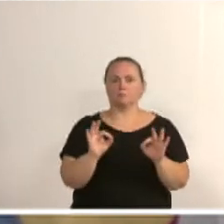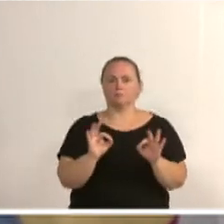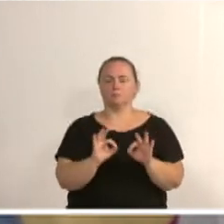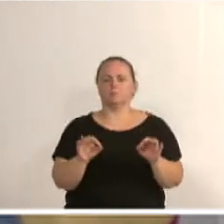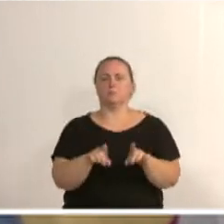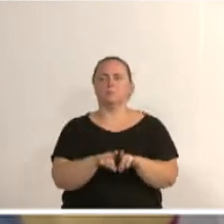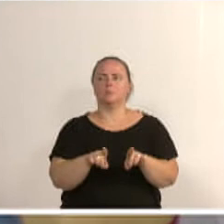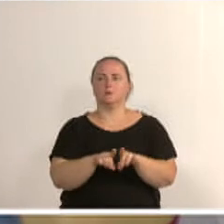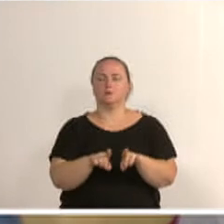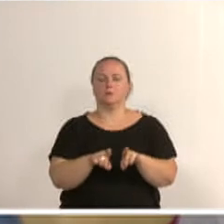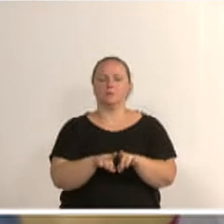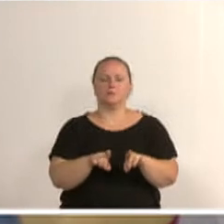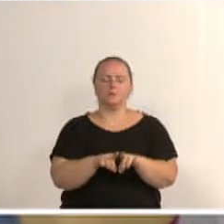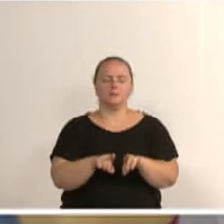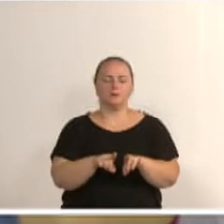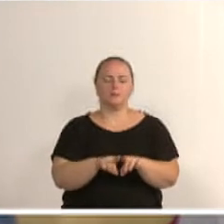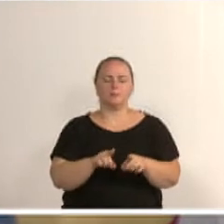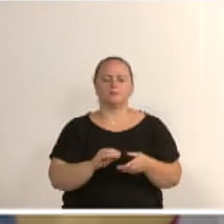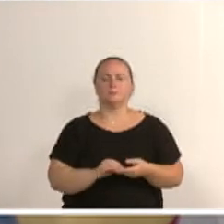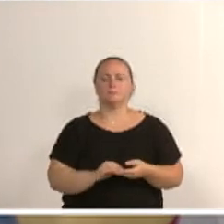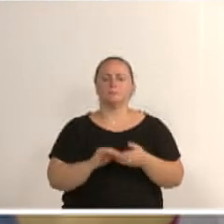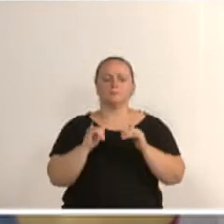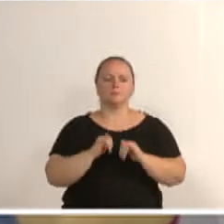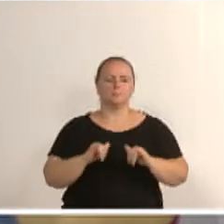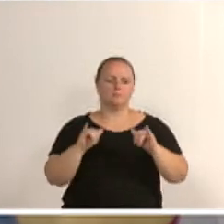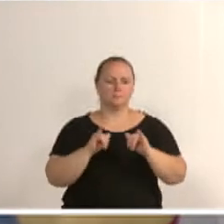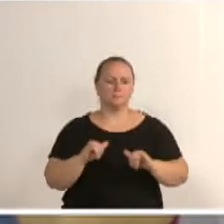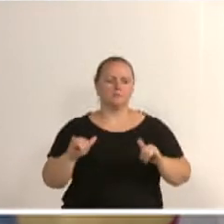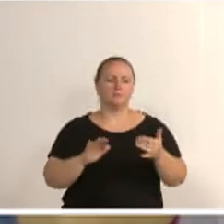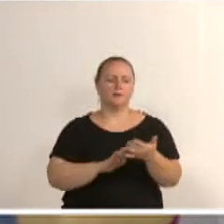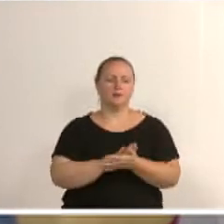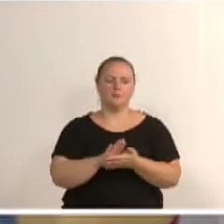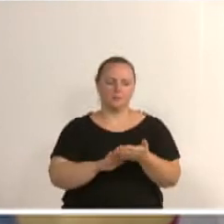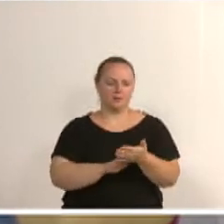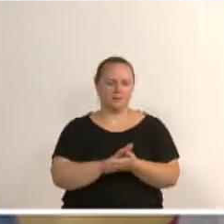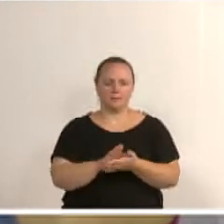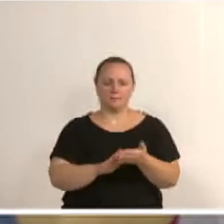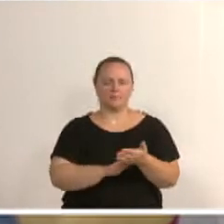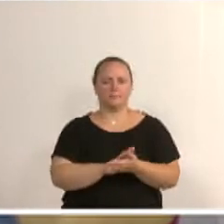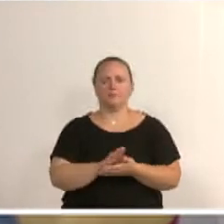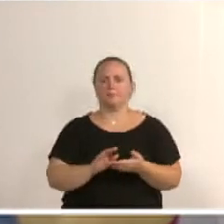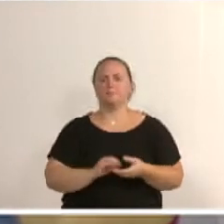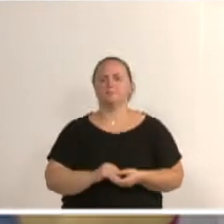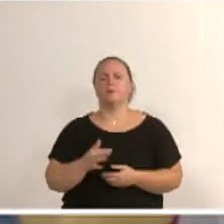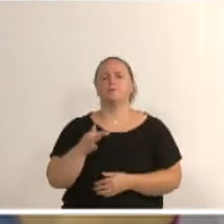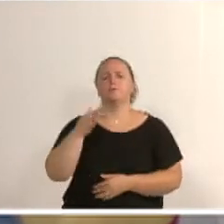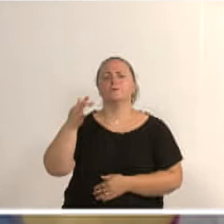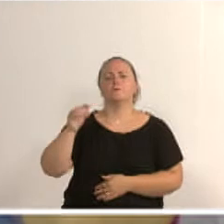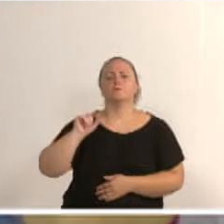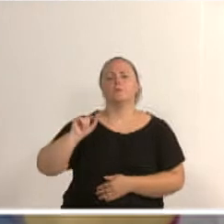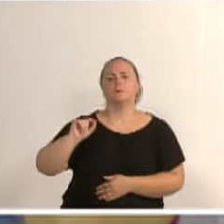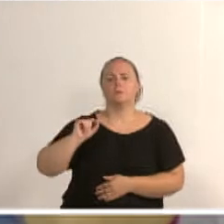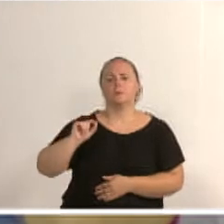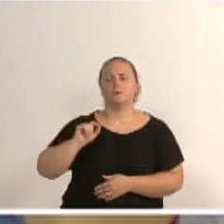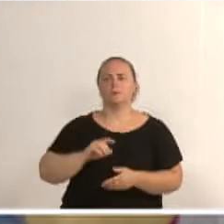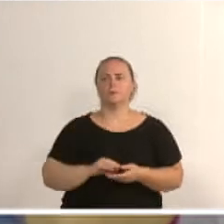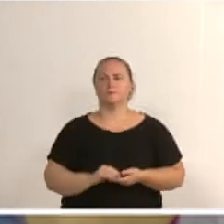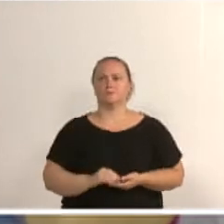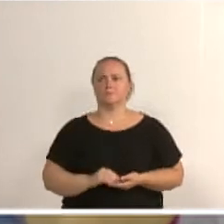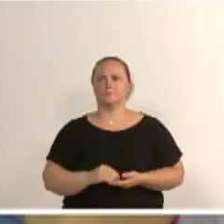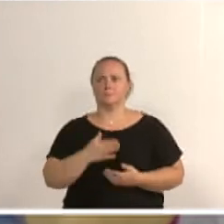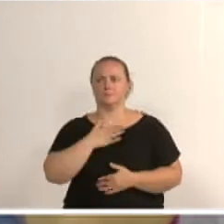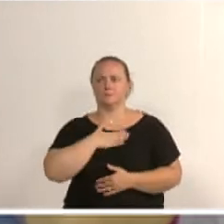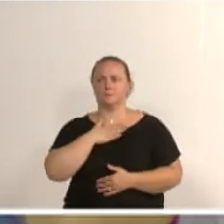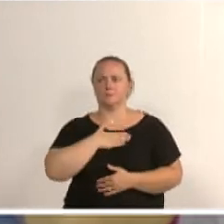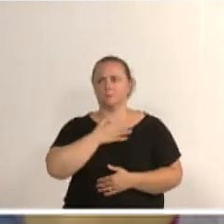informativa. Mal está informando a comunidade o que vão fazer no futuro. Tá? É uma opinião minha